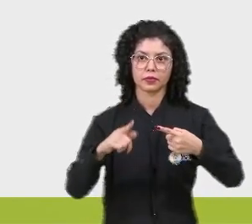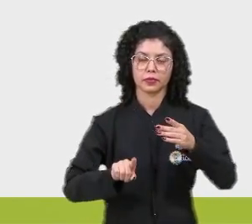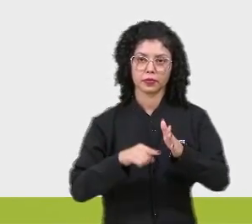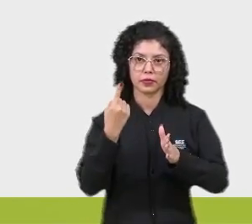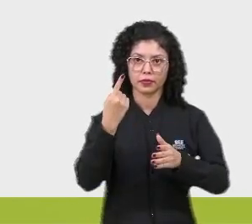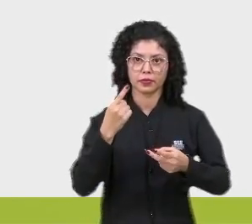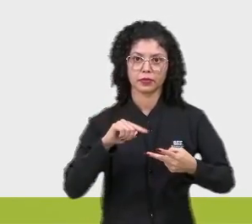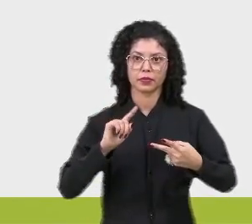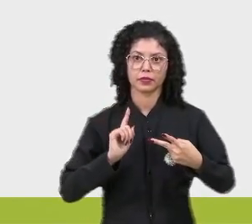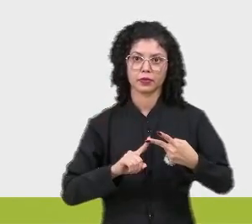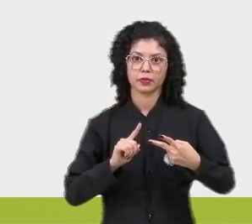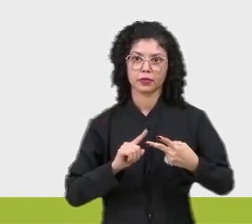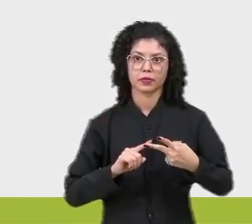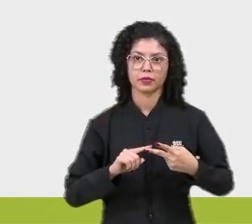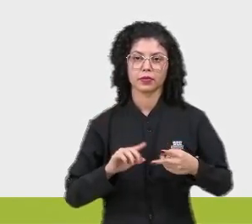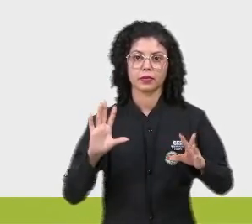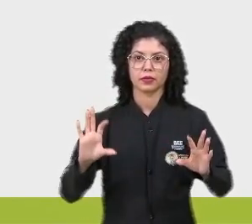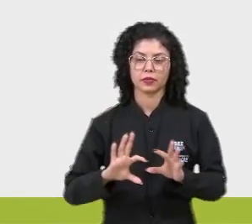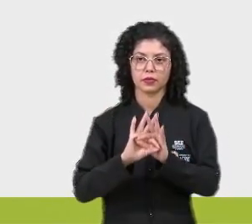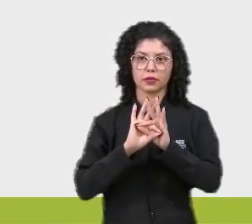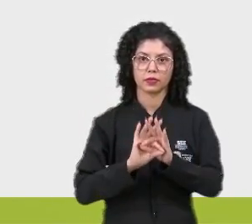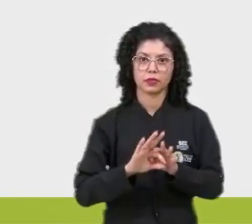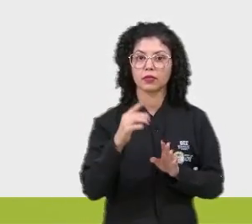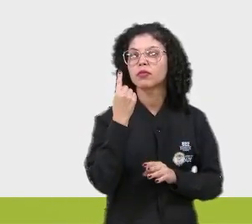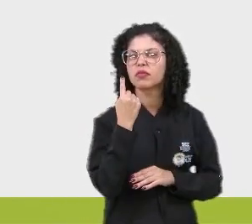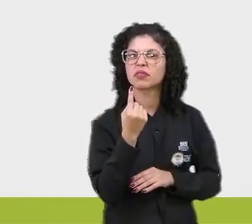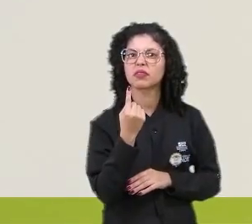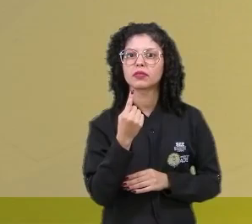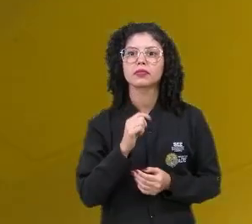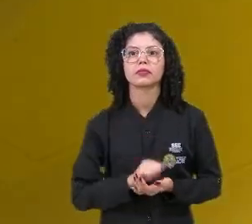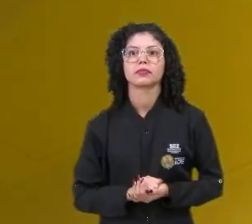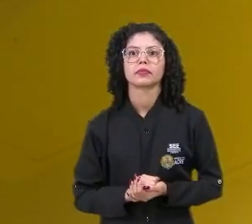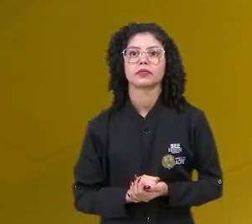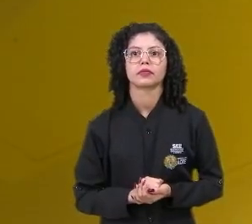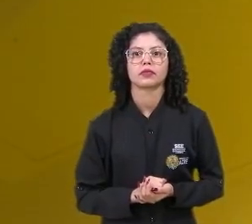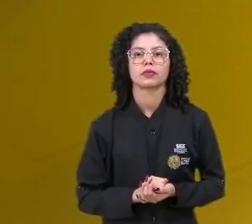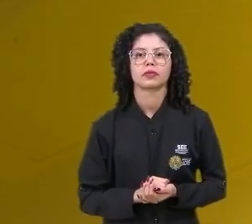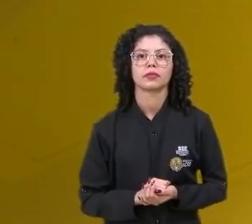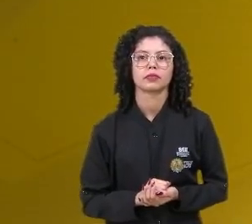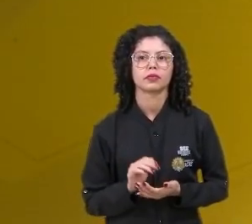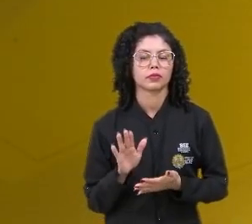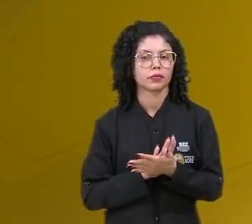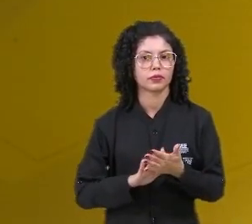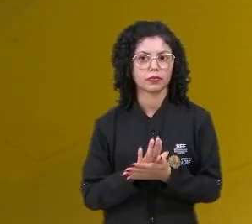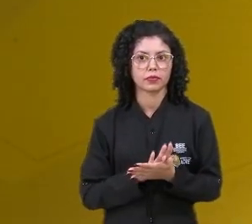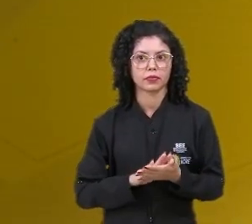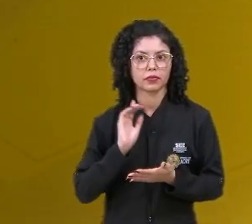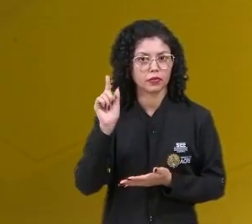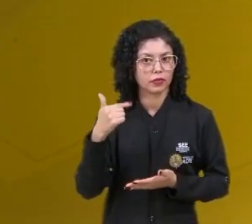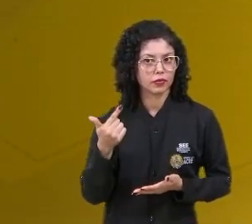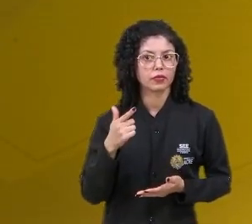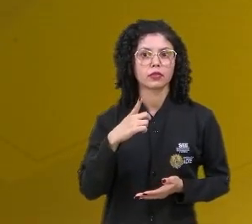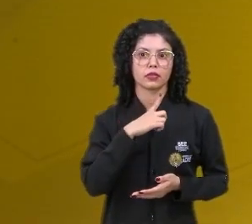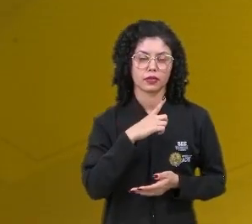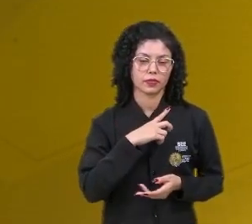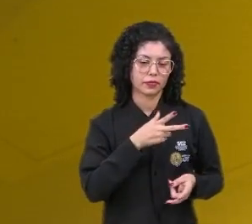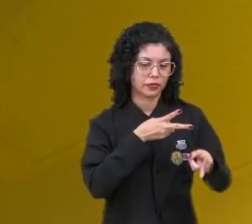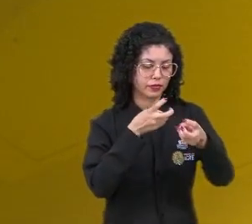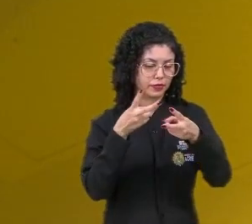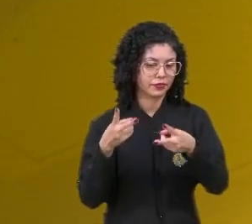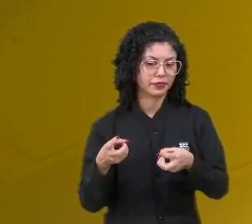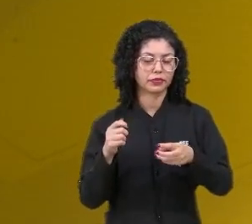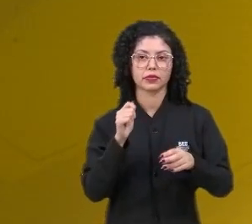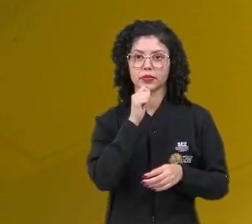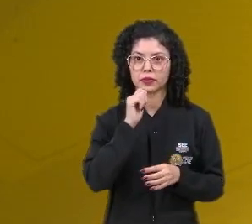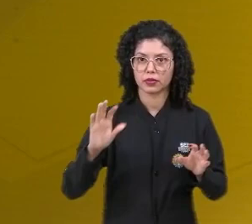carbono primário, quando ele está ligado apenas a um carbono ou a nenhum outro carbono, tá? Então, aquele carbono que eu for observar, se